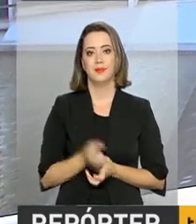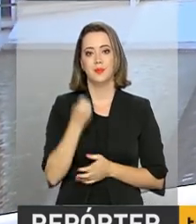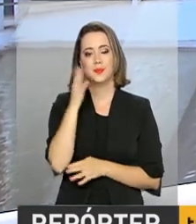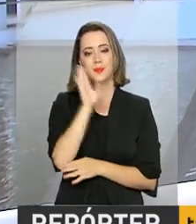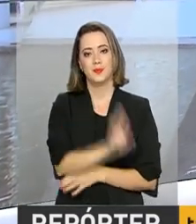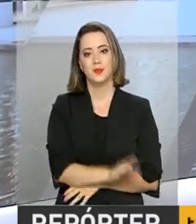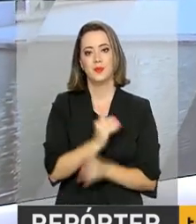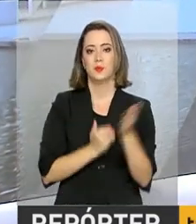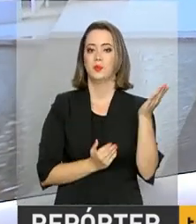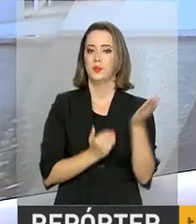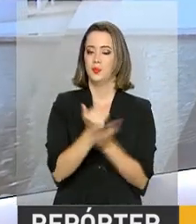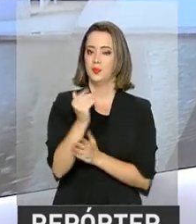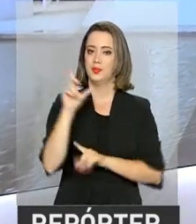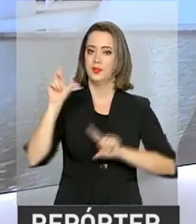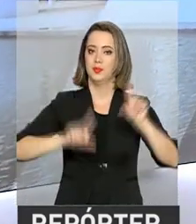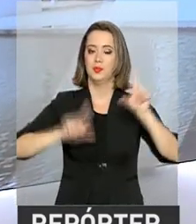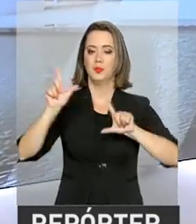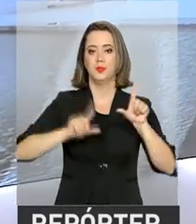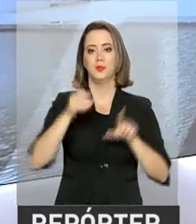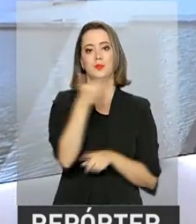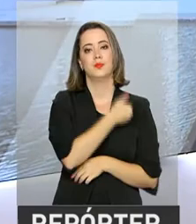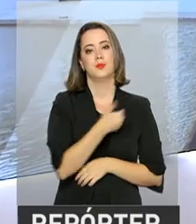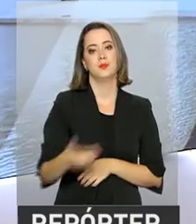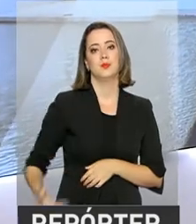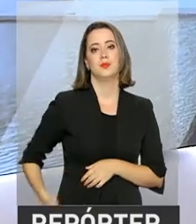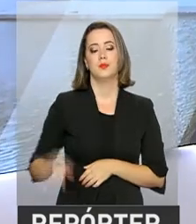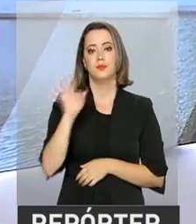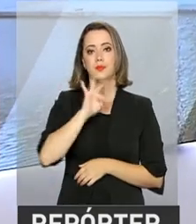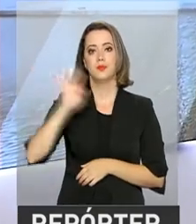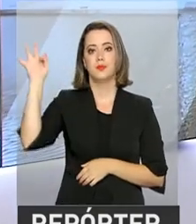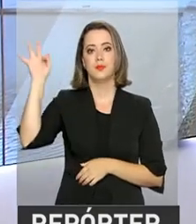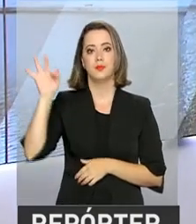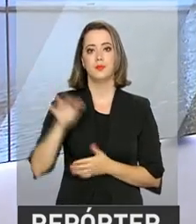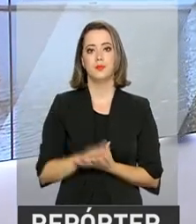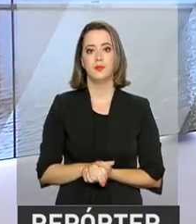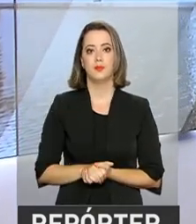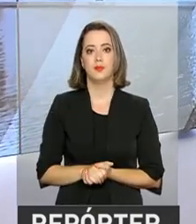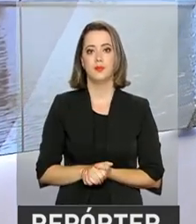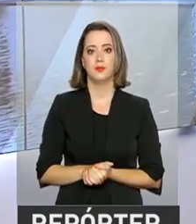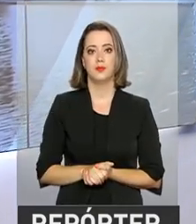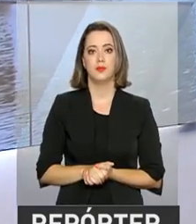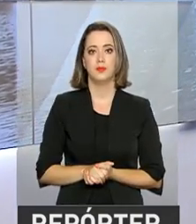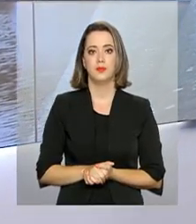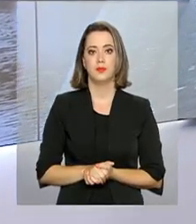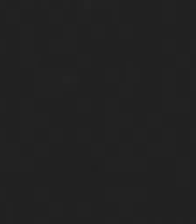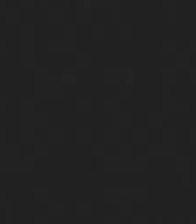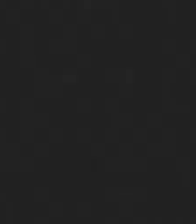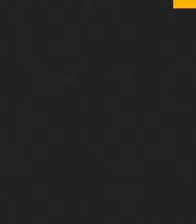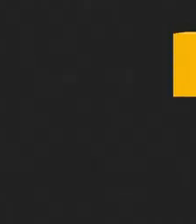Uma ótima tarde para você e continue com a gente aqui na NBR, a TV do Governo Federal.